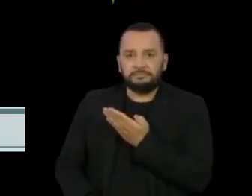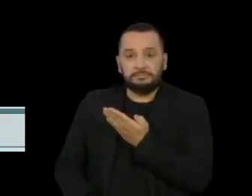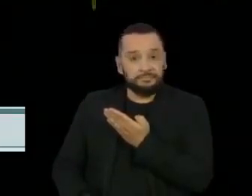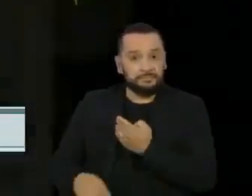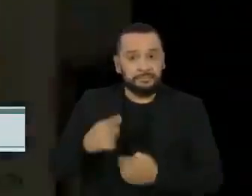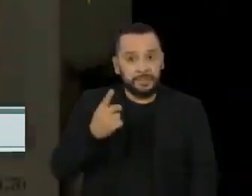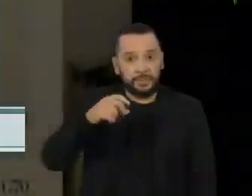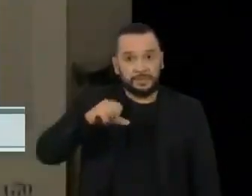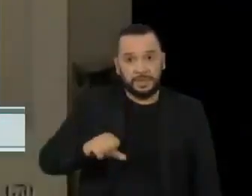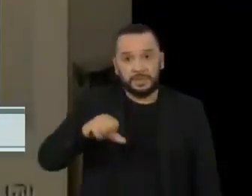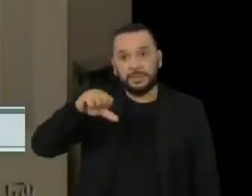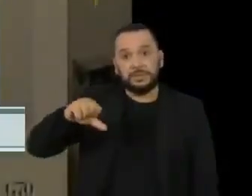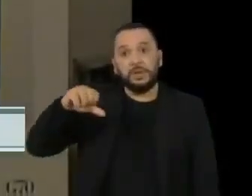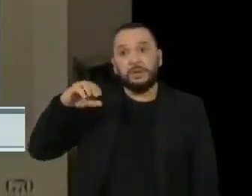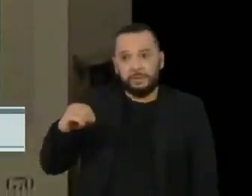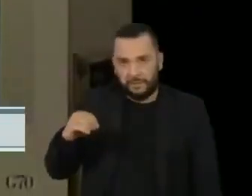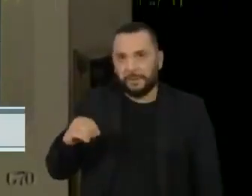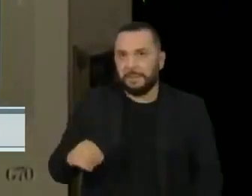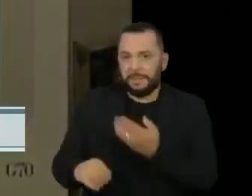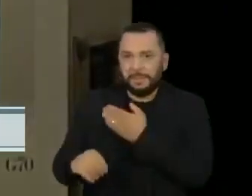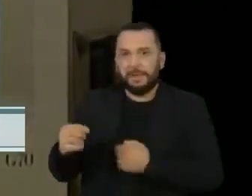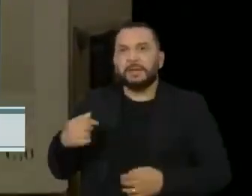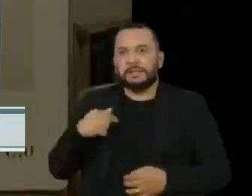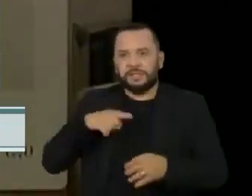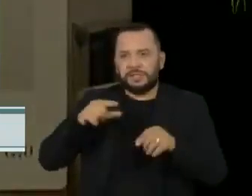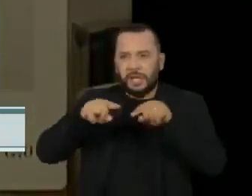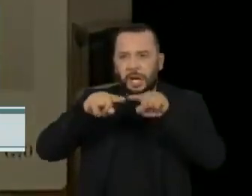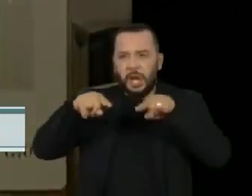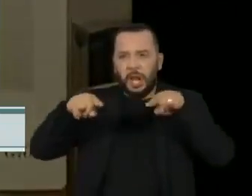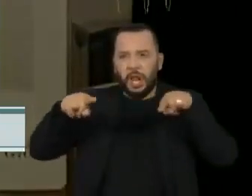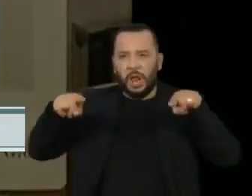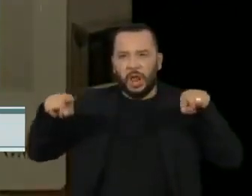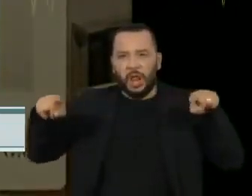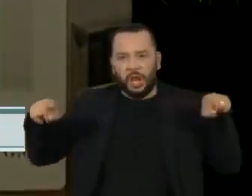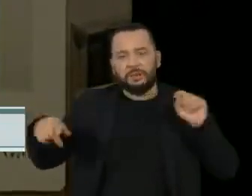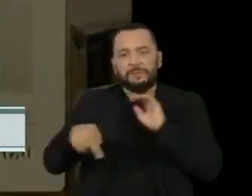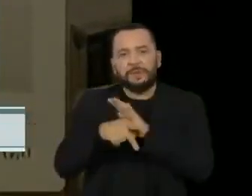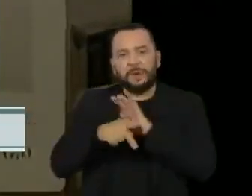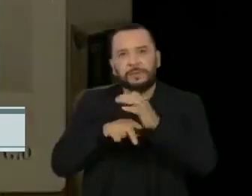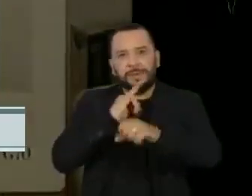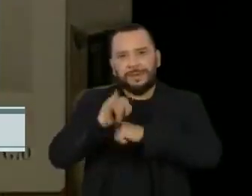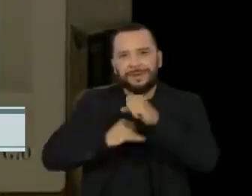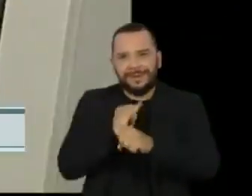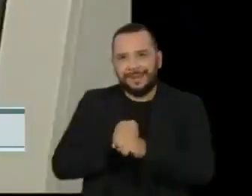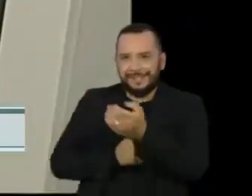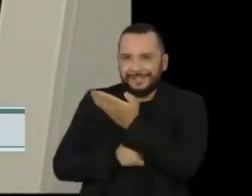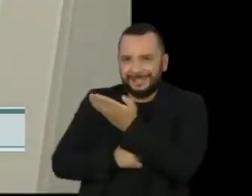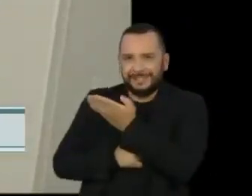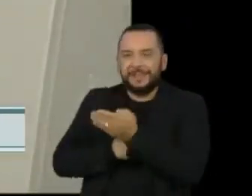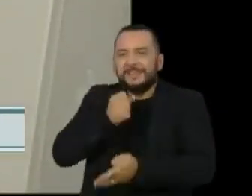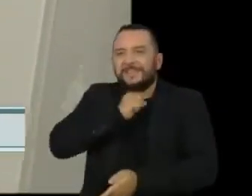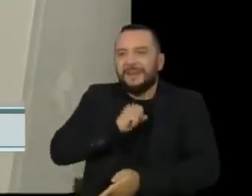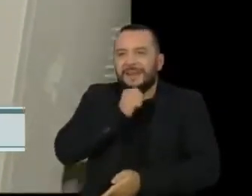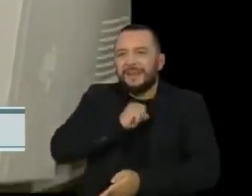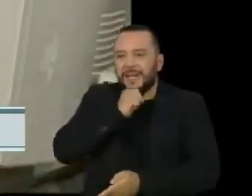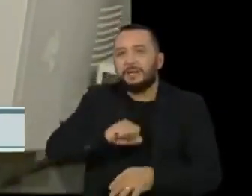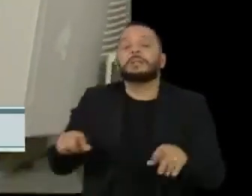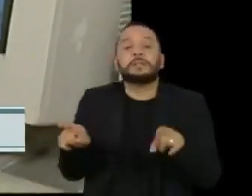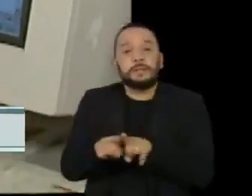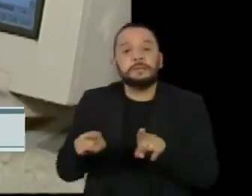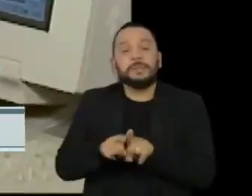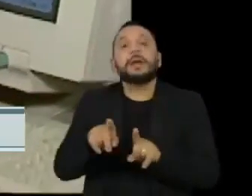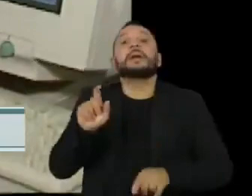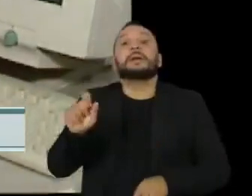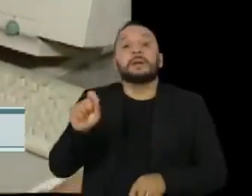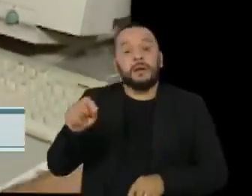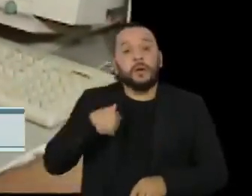Na década de 1990, esse era o som que os usuários da internet ouviam no início da conexão. Outro som familiar para os